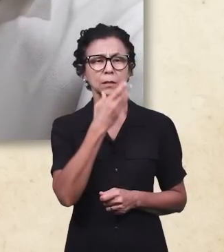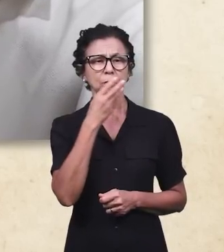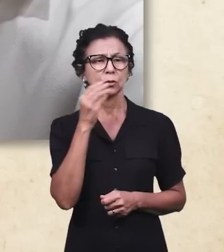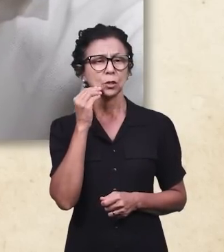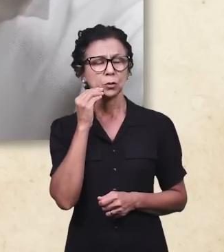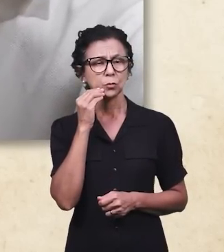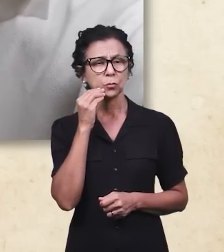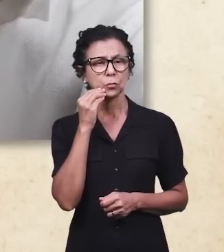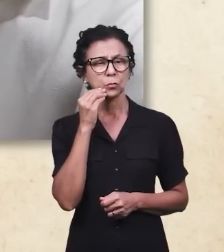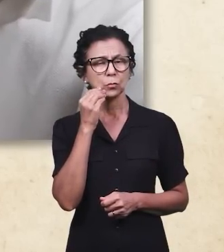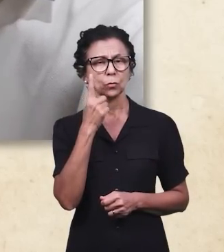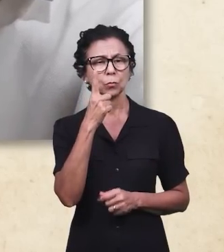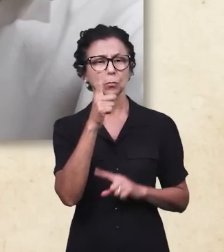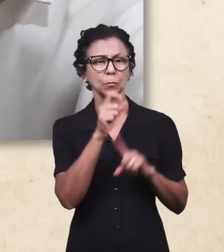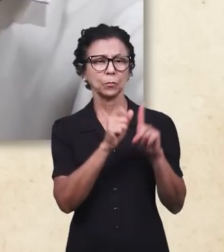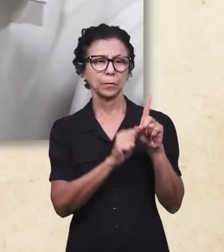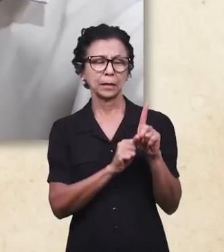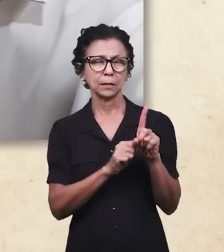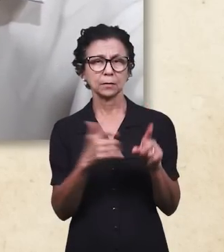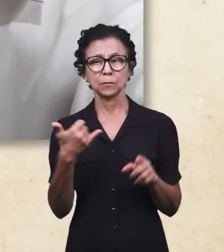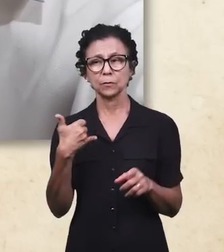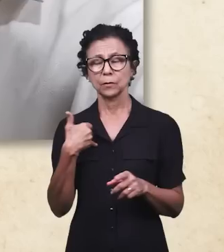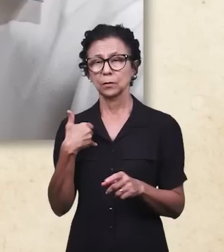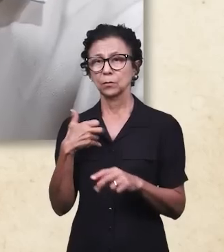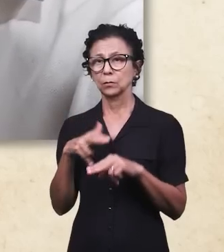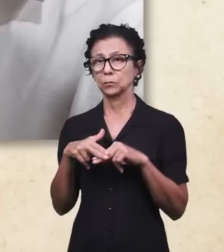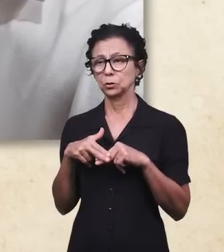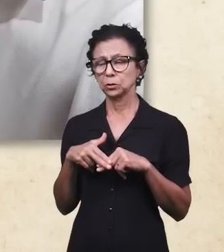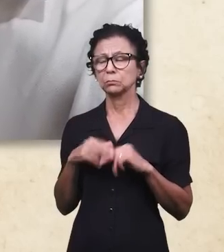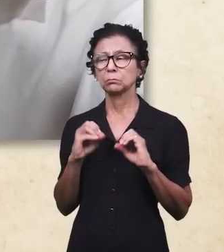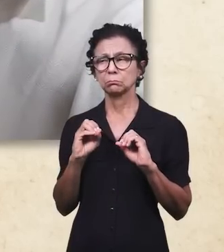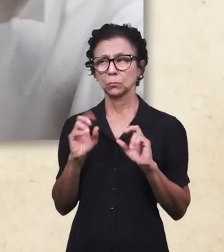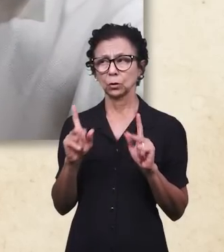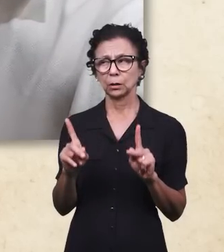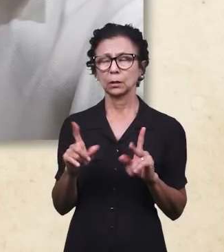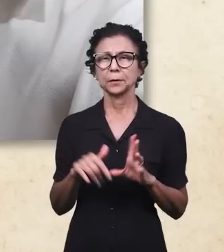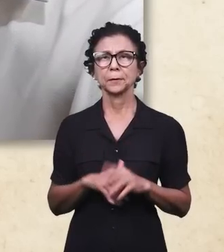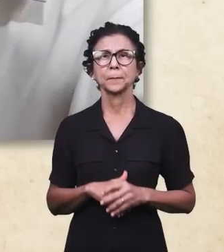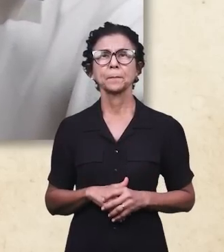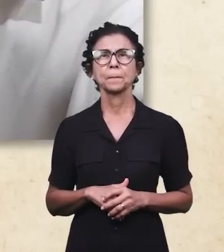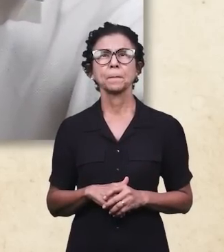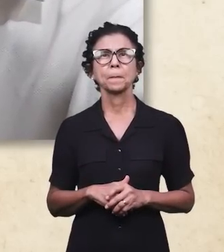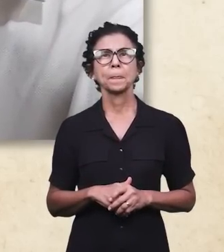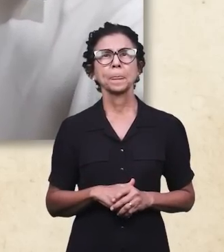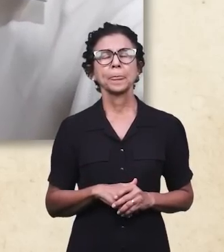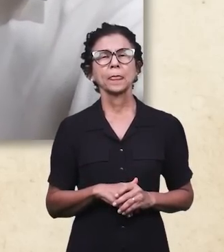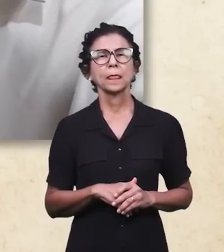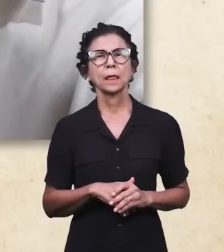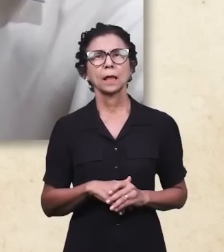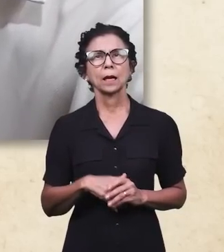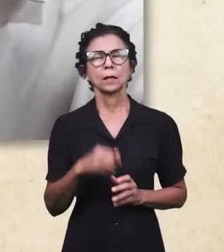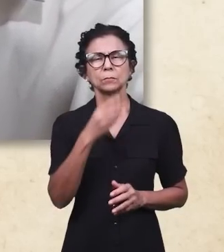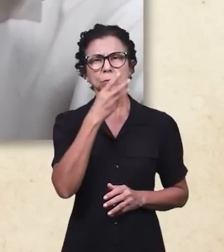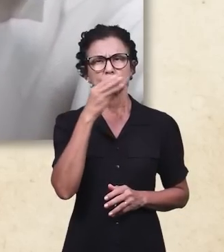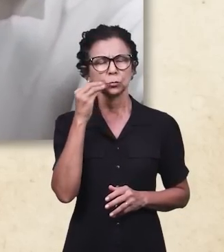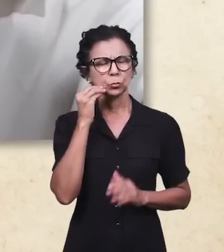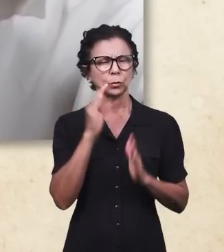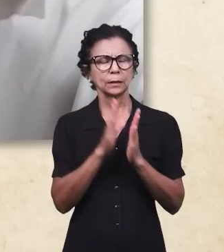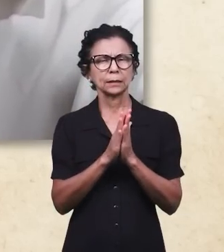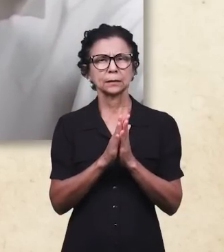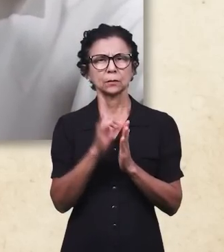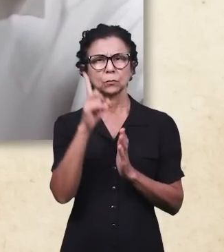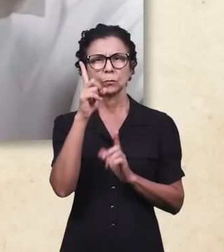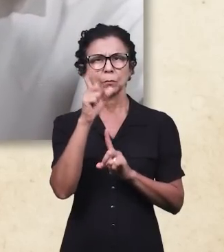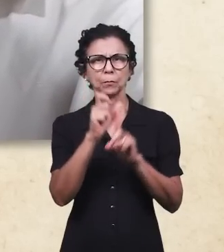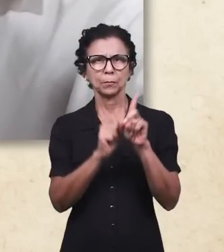motivo. E assim foi feito. Quando eu cheguei aqui, após os 30 dias de jejum, de muita oração, tivemos